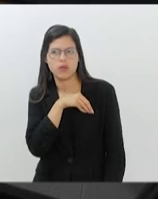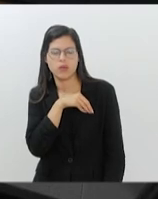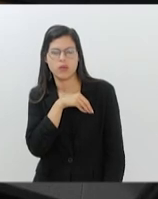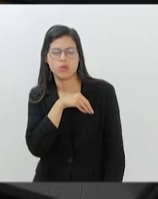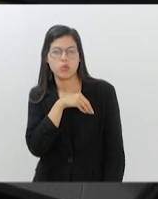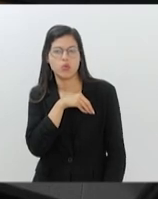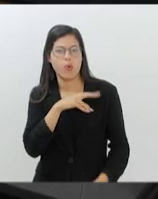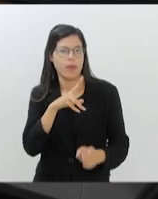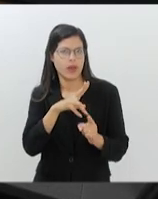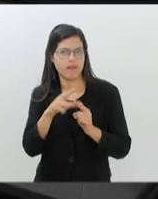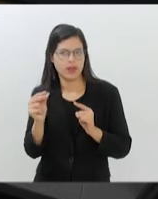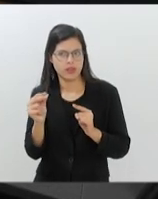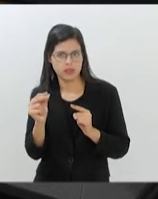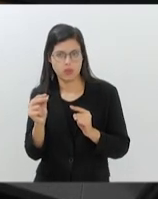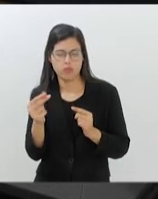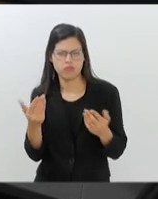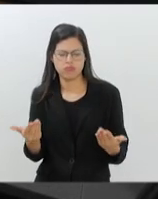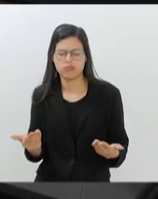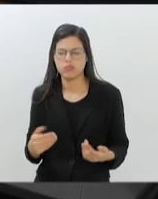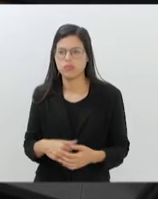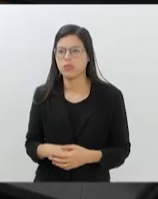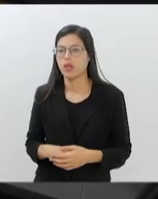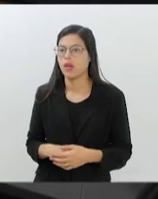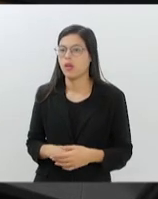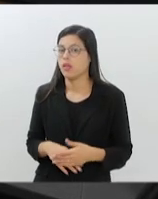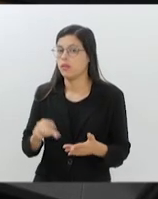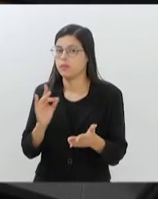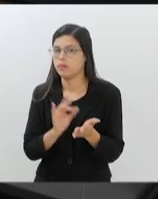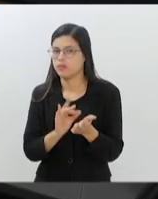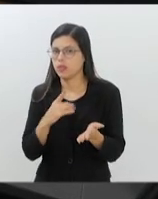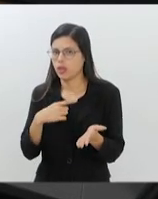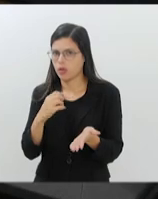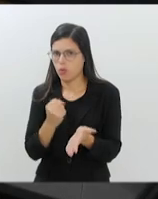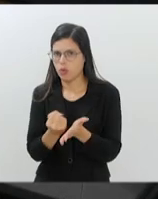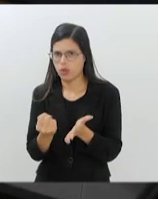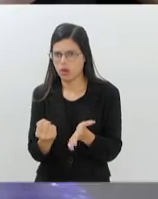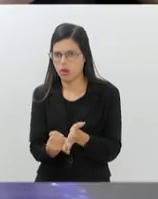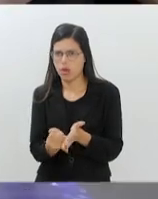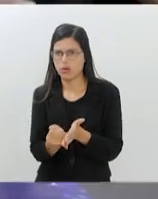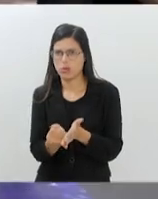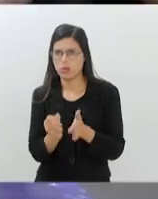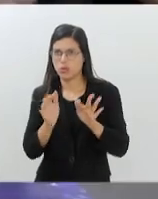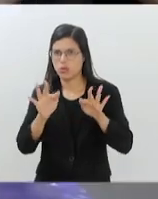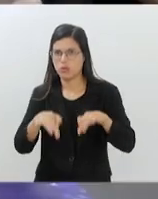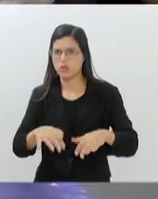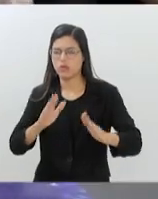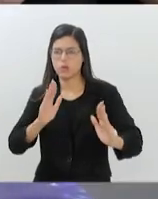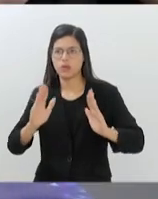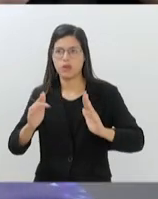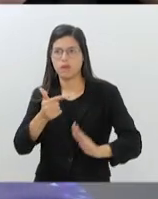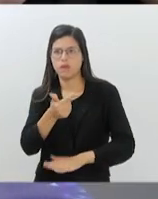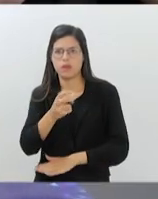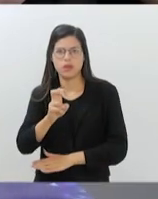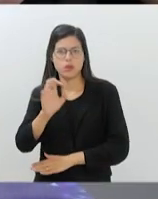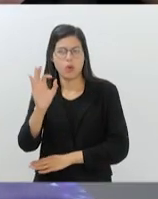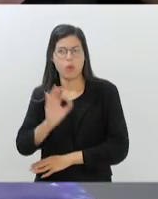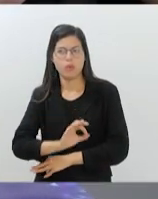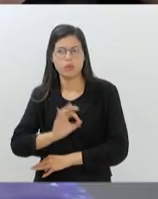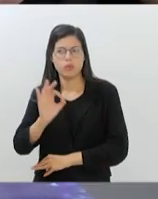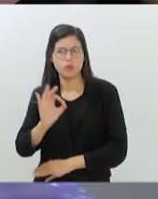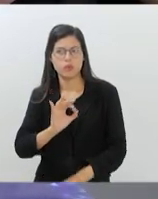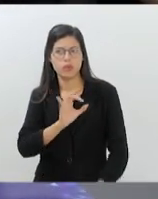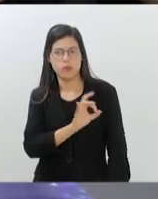verdade nós temos um contrato que prevê eh ao fim da execução 25% para cada uma das